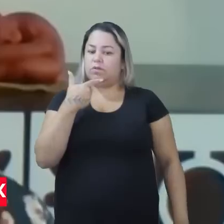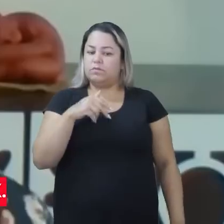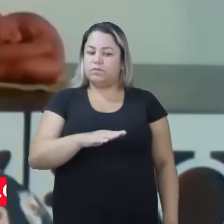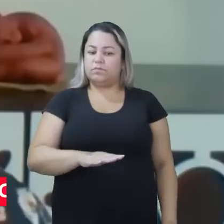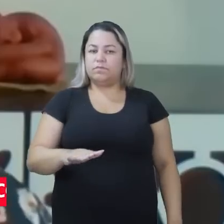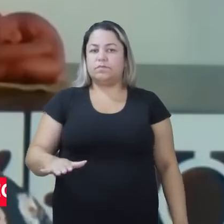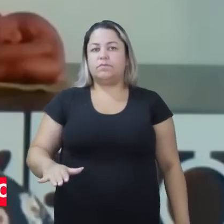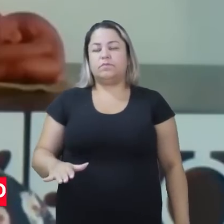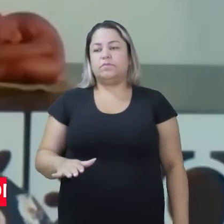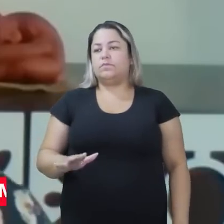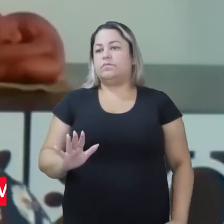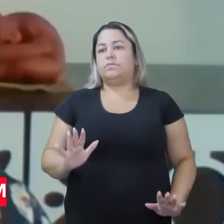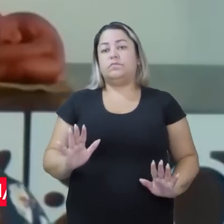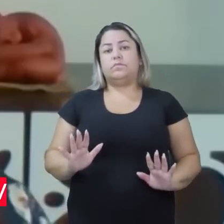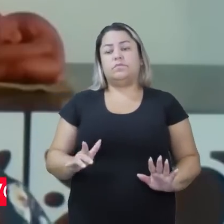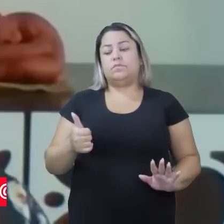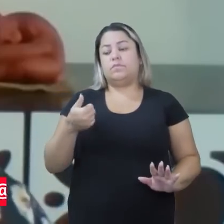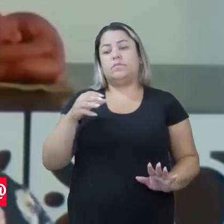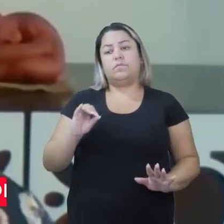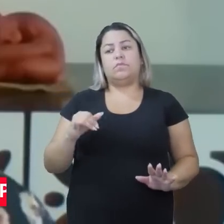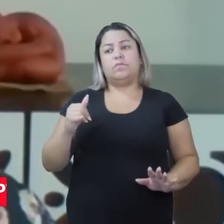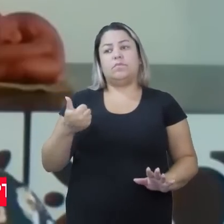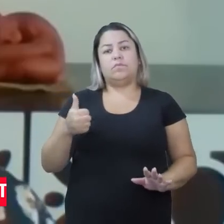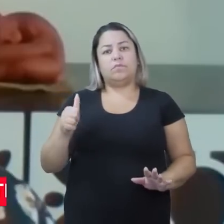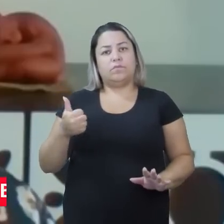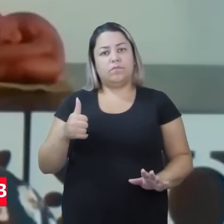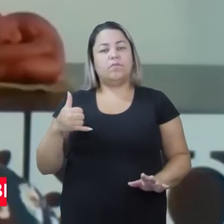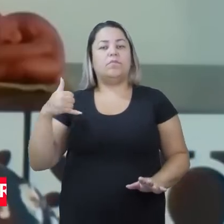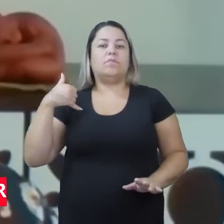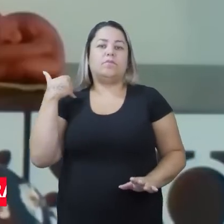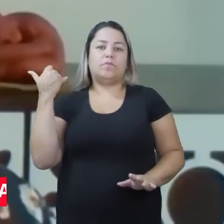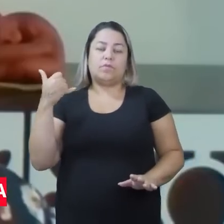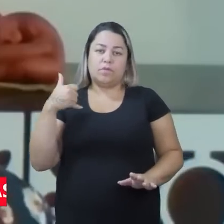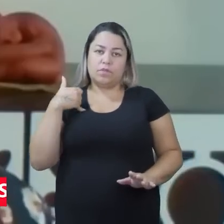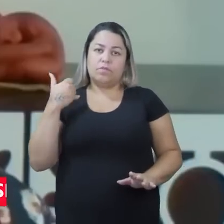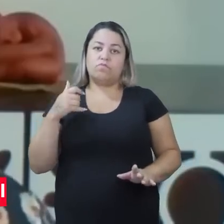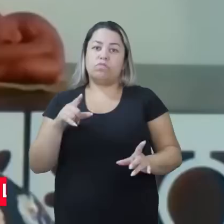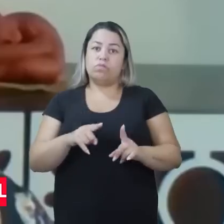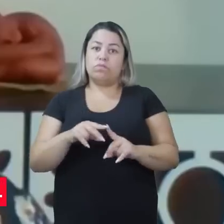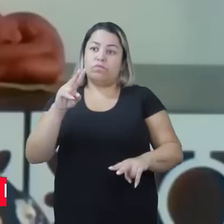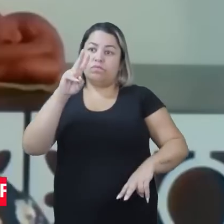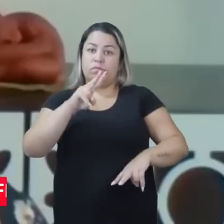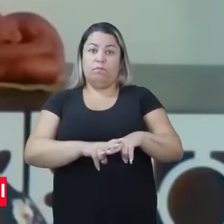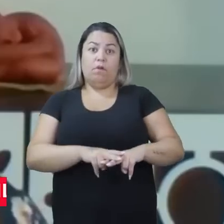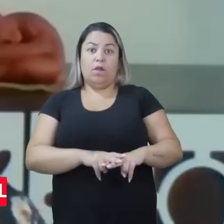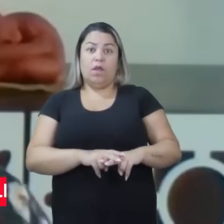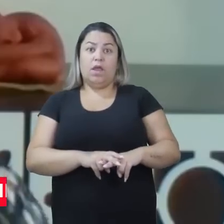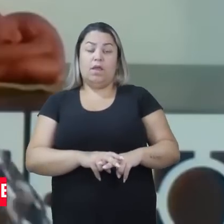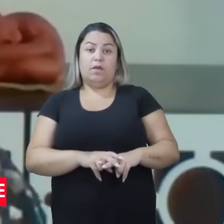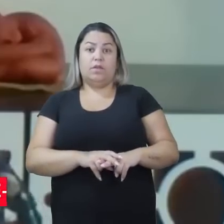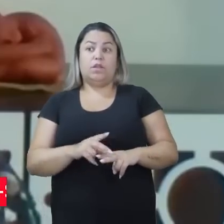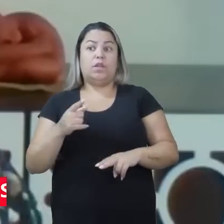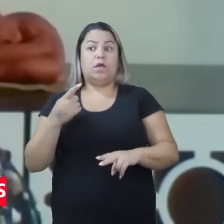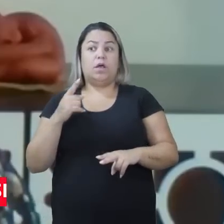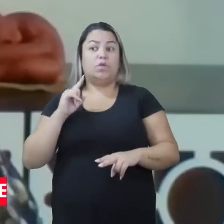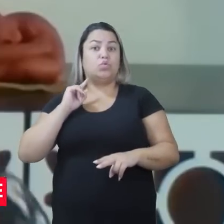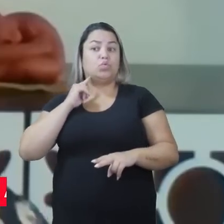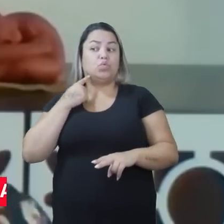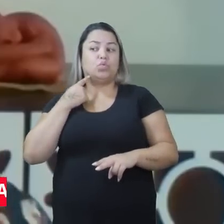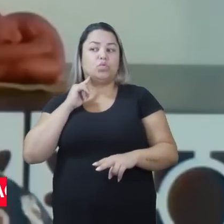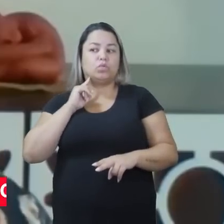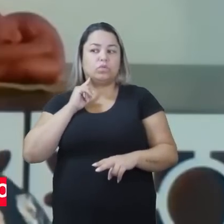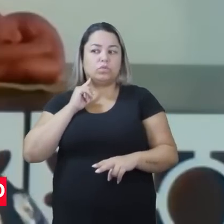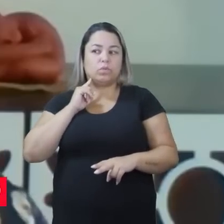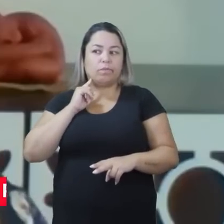pequenas, menores, tem 10, 11 anos, são crianças pequenas. Ela foi condenada porque ela sujou uma estátua